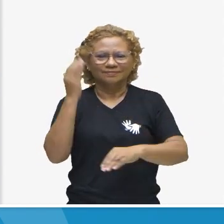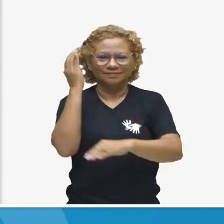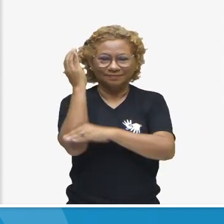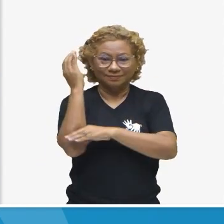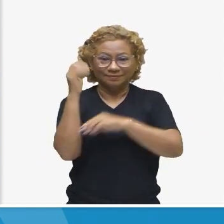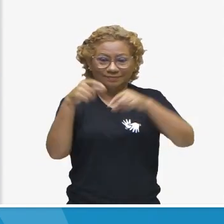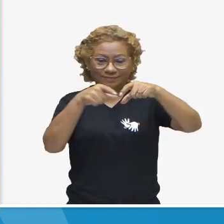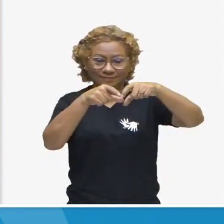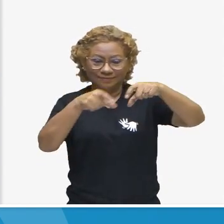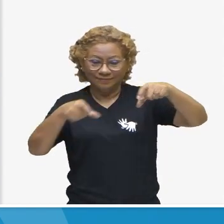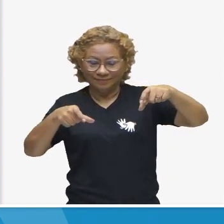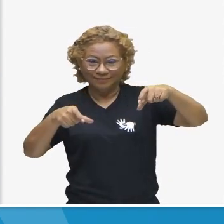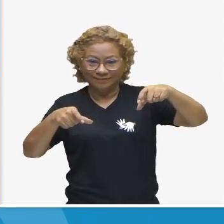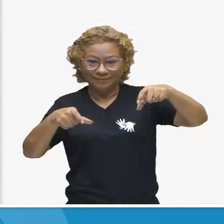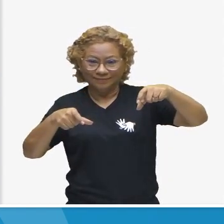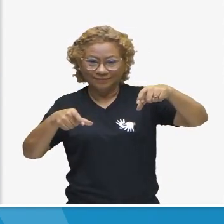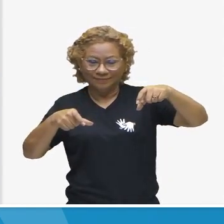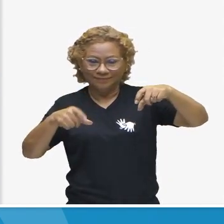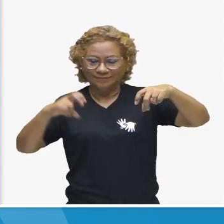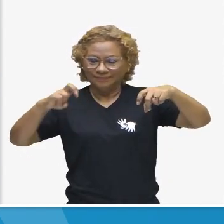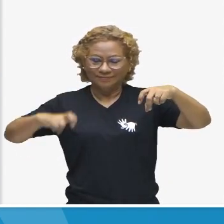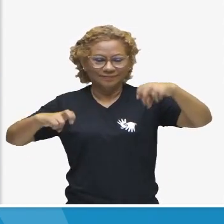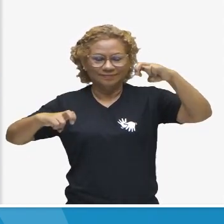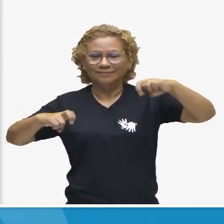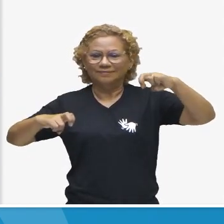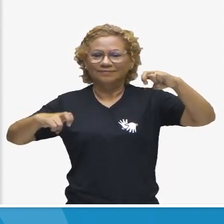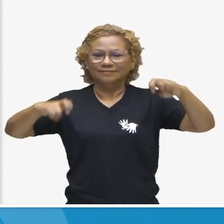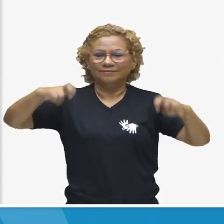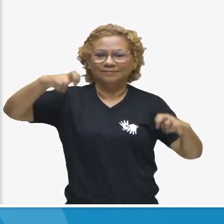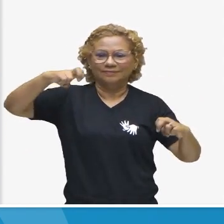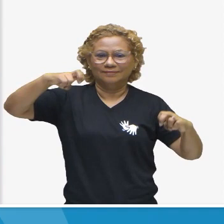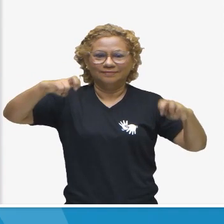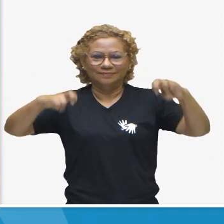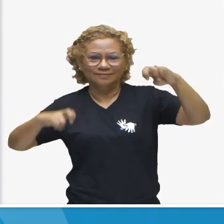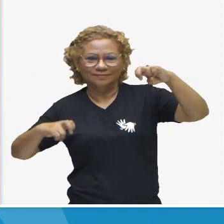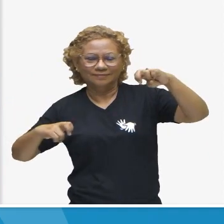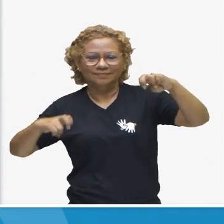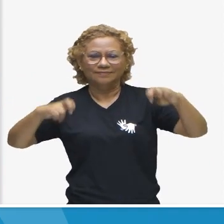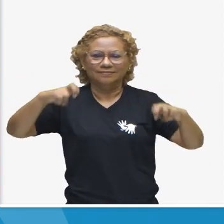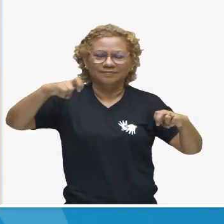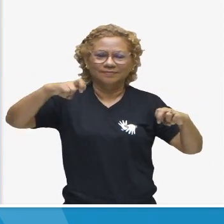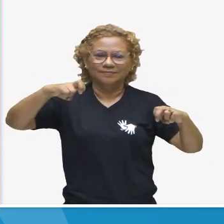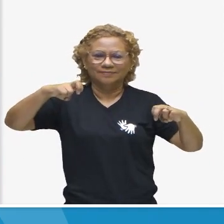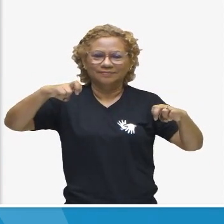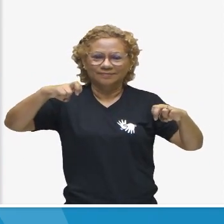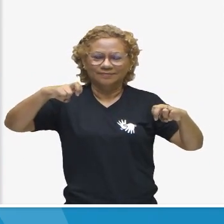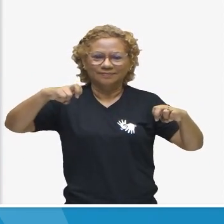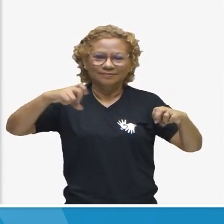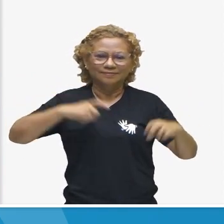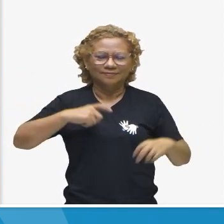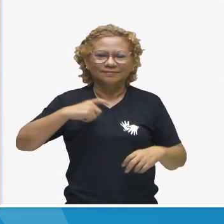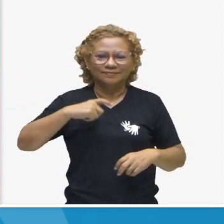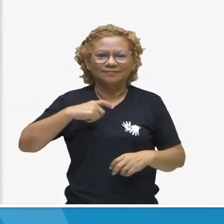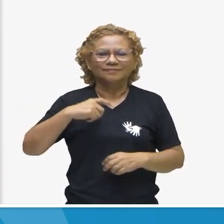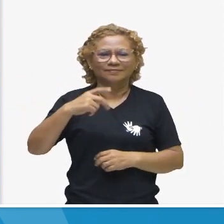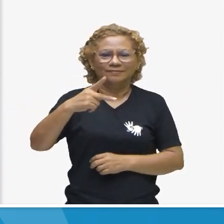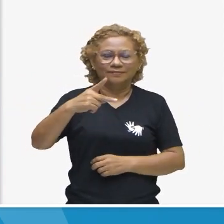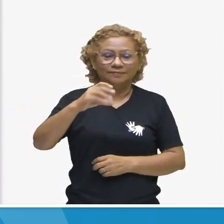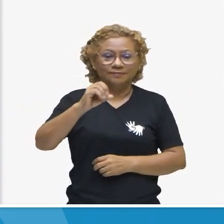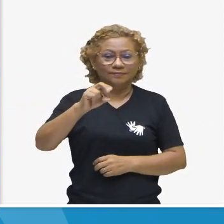estreita, equilibrada e fixada no seu ponto central, que é chamado de